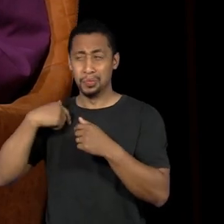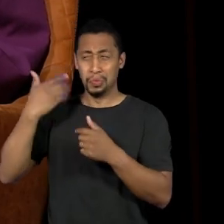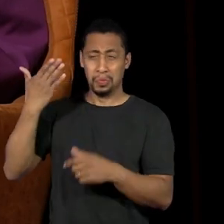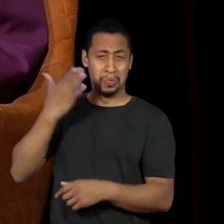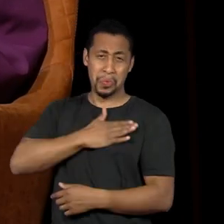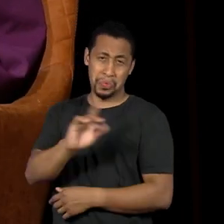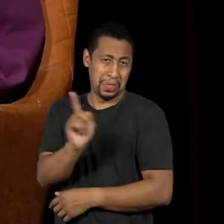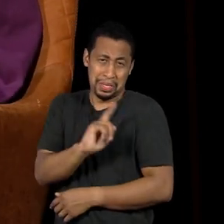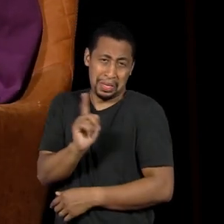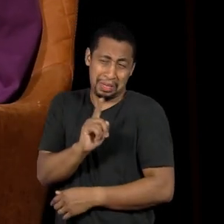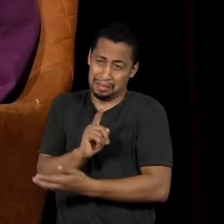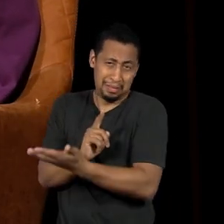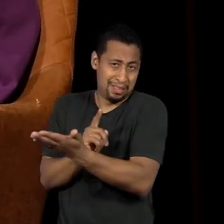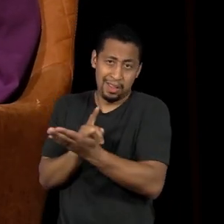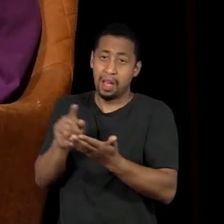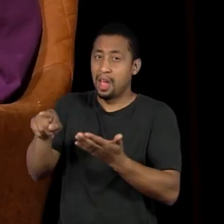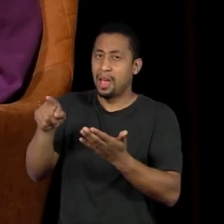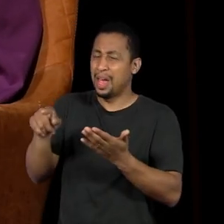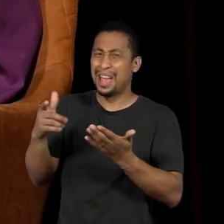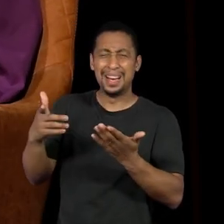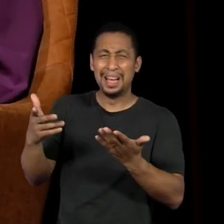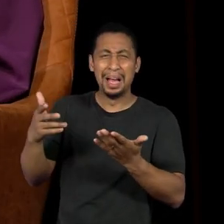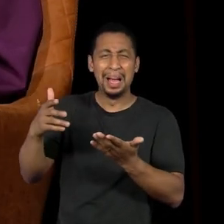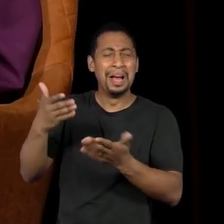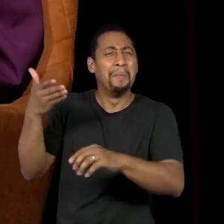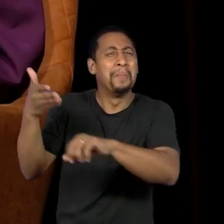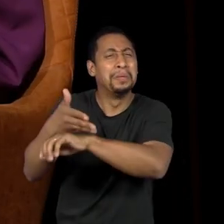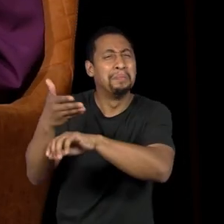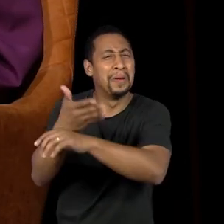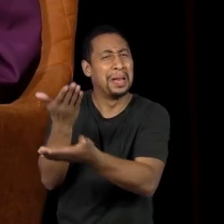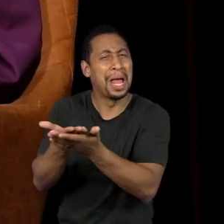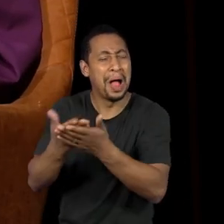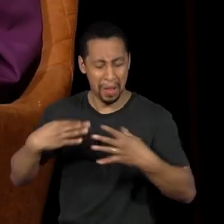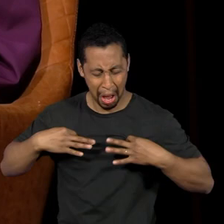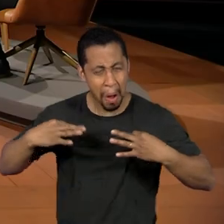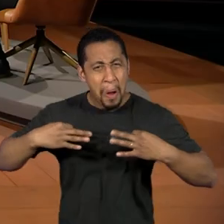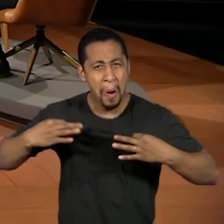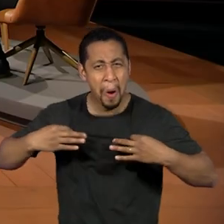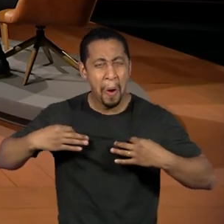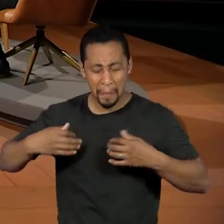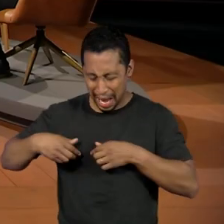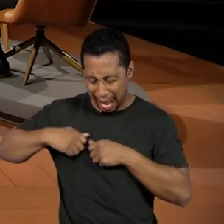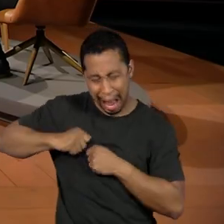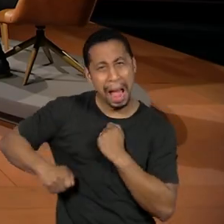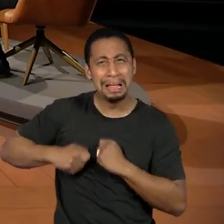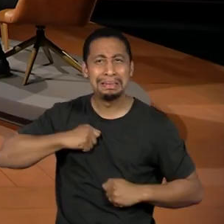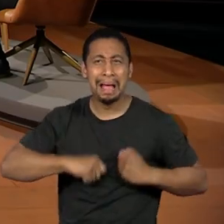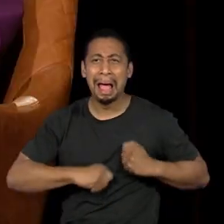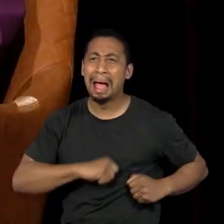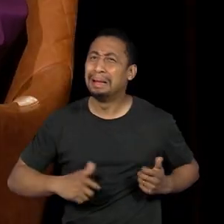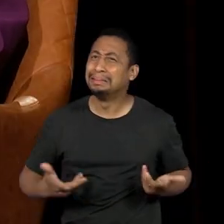sempre fazia aula com as roupas rasgadas, meio despenteada, e eu gostava da bailarina